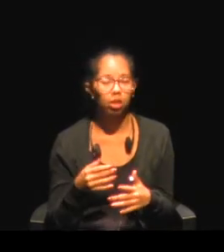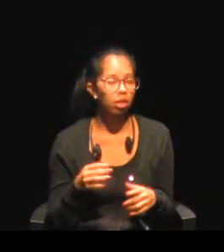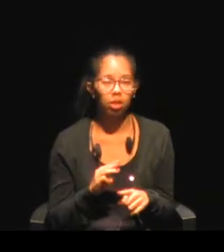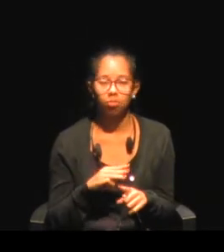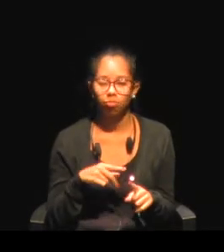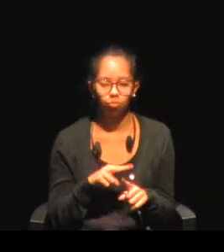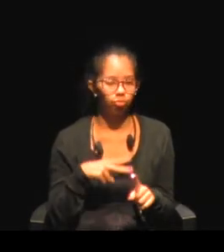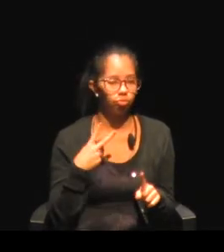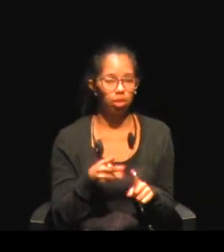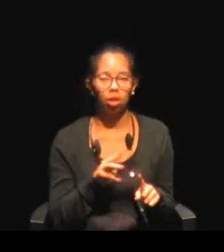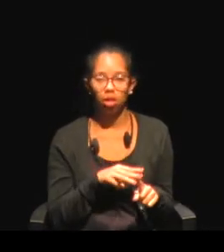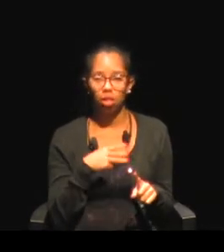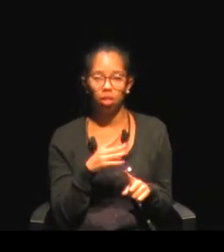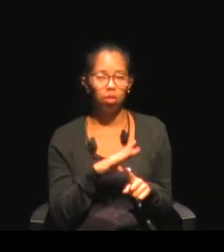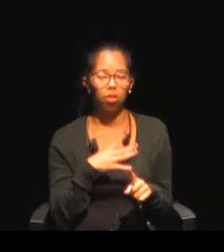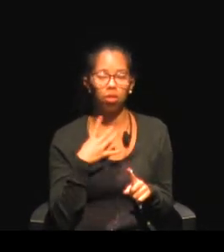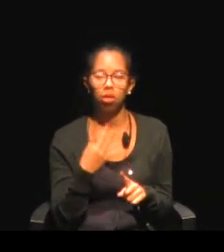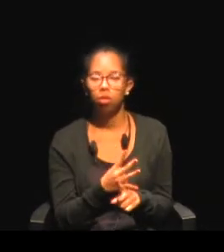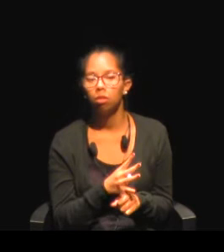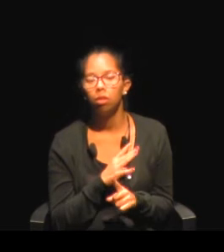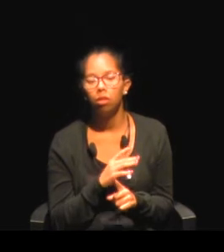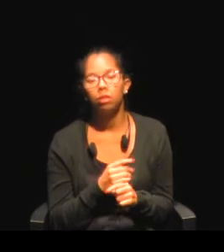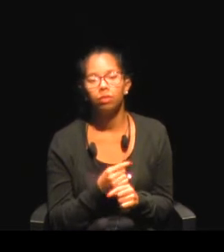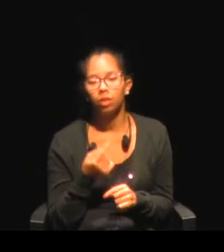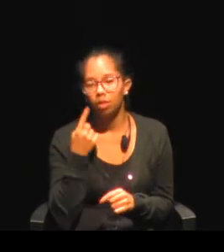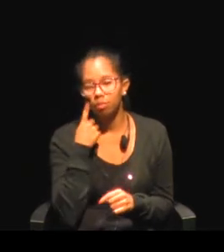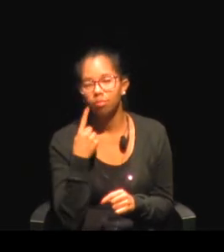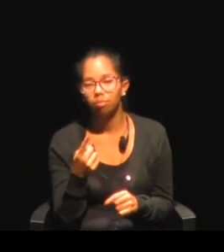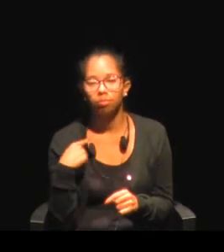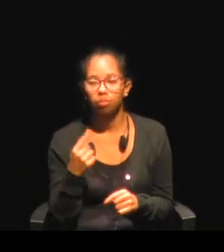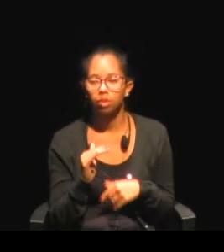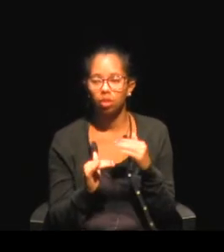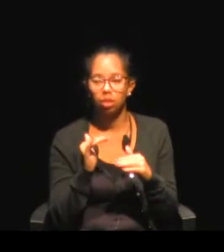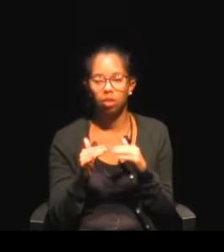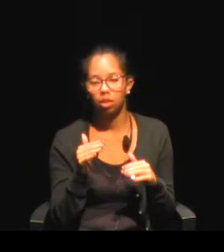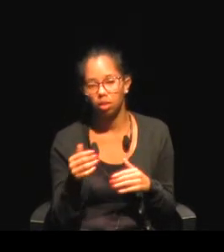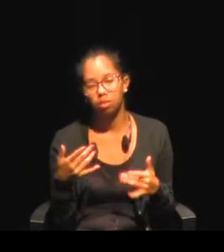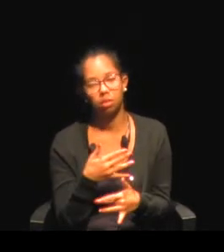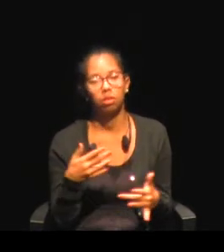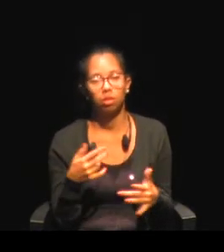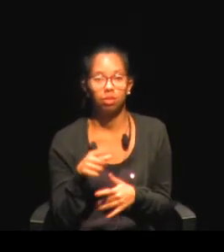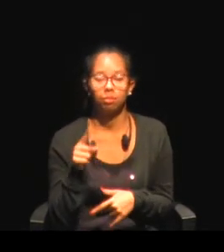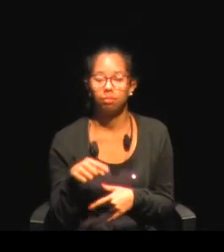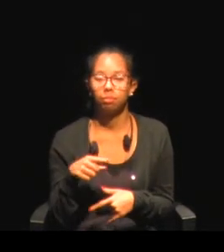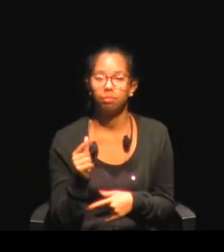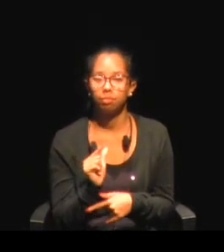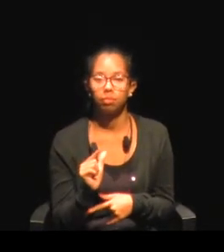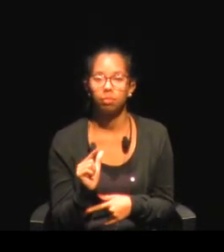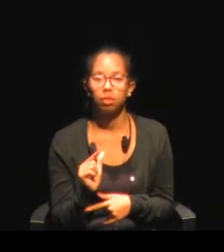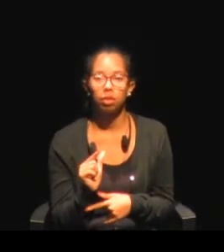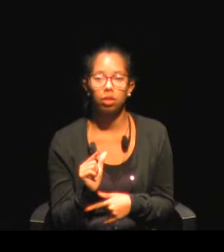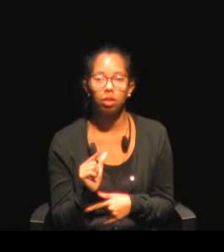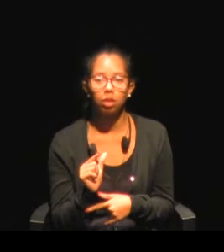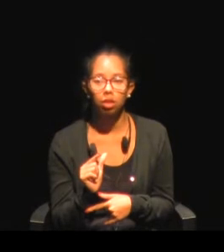simplesmente decuplicou de área, de população e de tudo. E é evidente que esse tipo de crescimento urbano